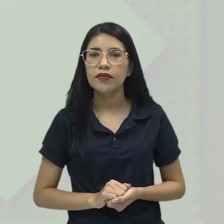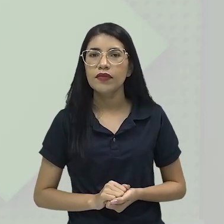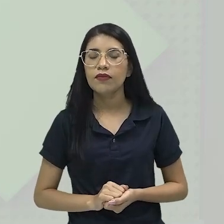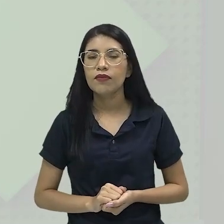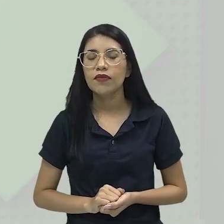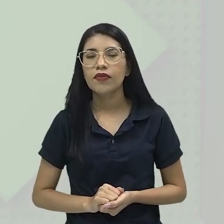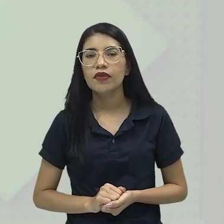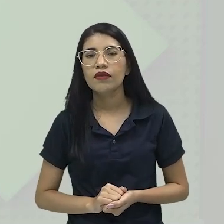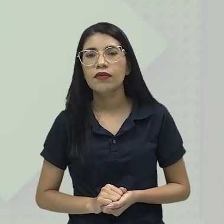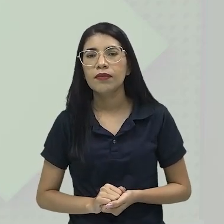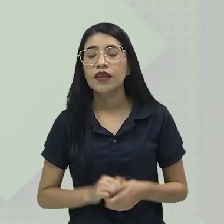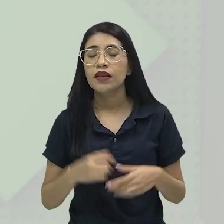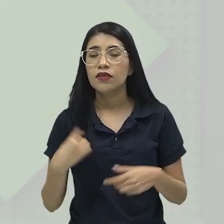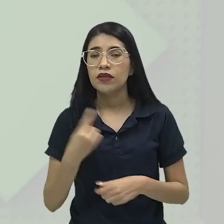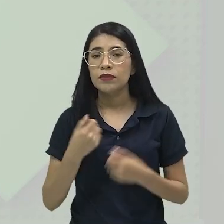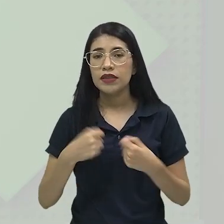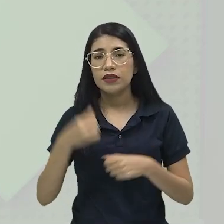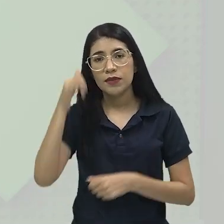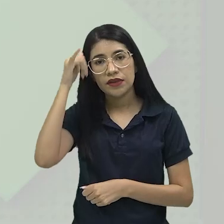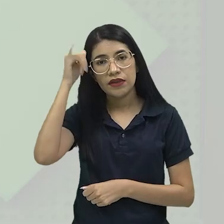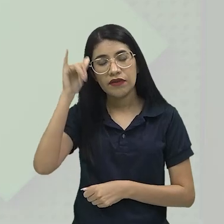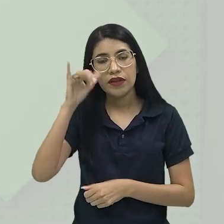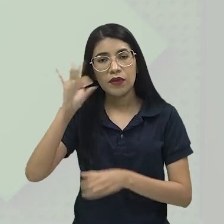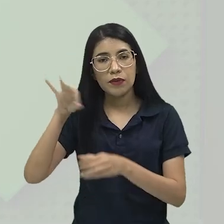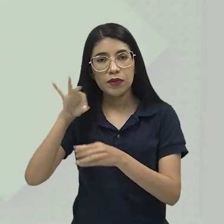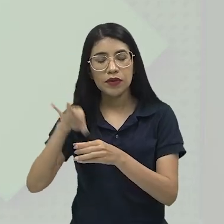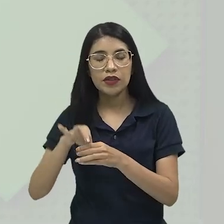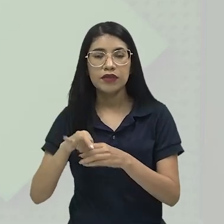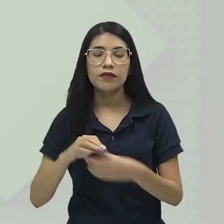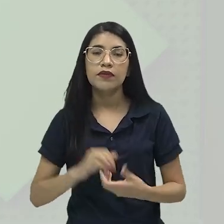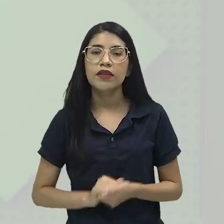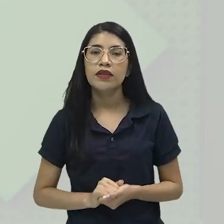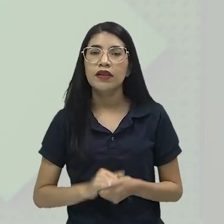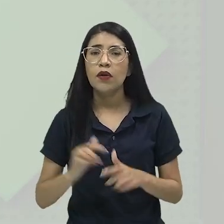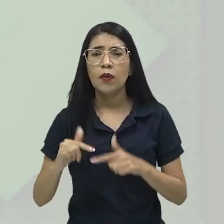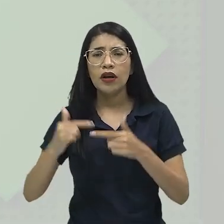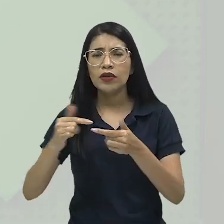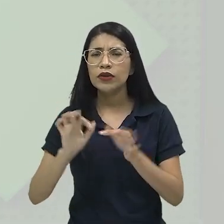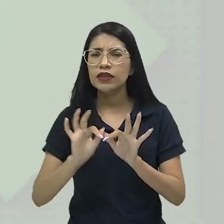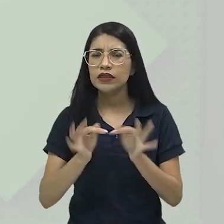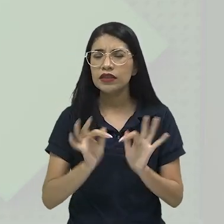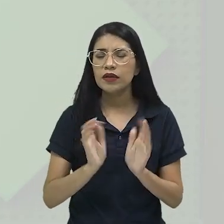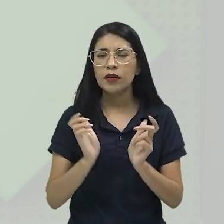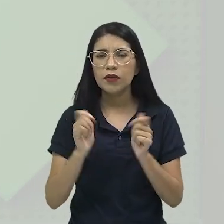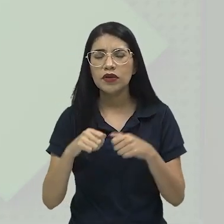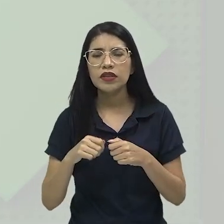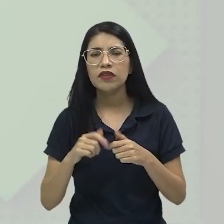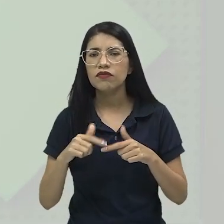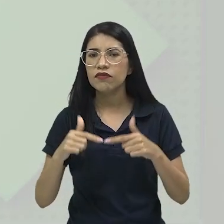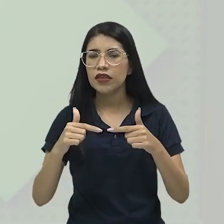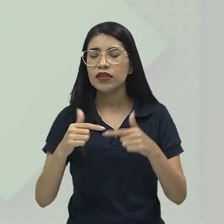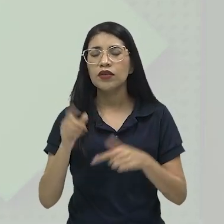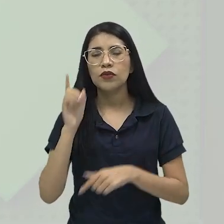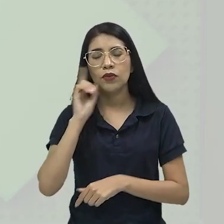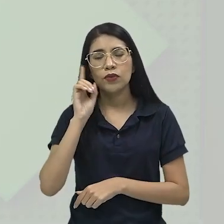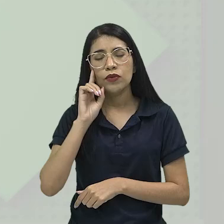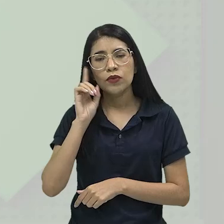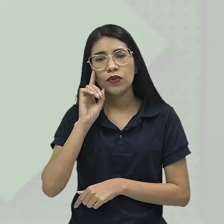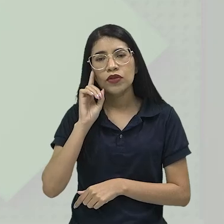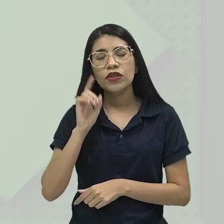para esse mosquito e a gente precisa evitar. Então são medidas simples que a gente consegue fazer, consegue colocar no nosso dia a dia,